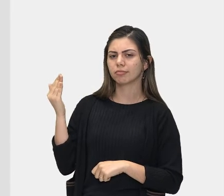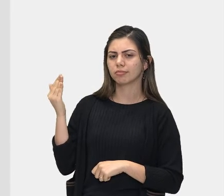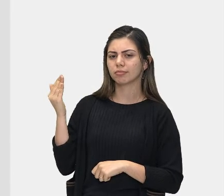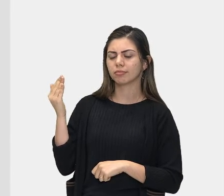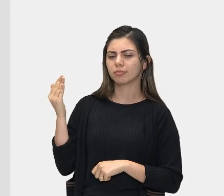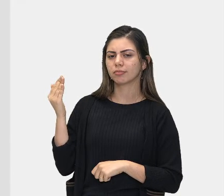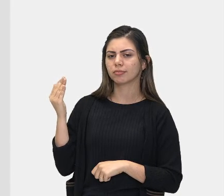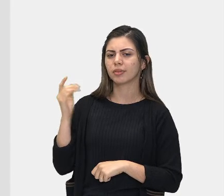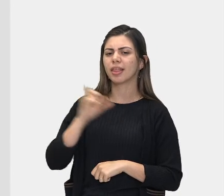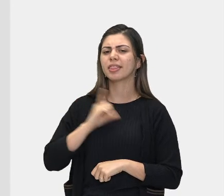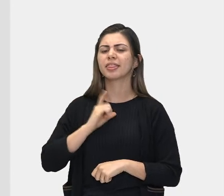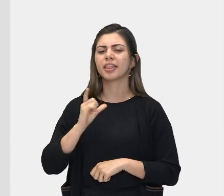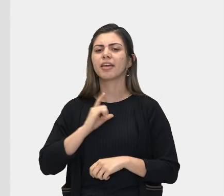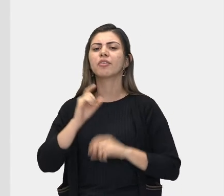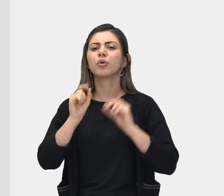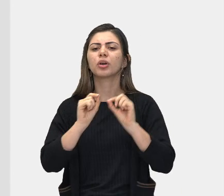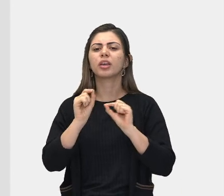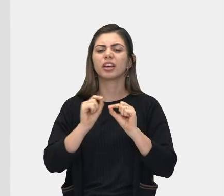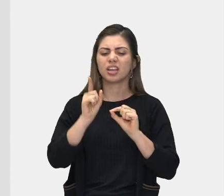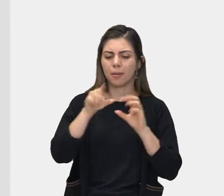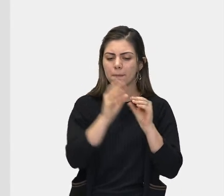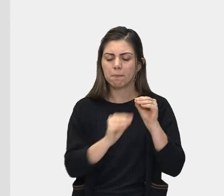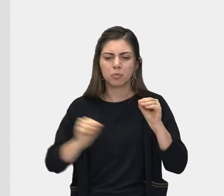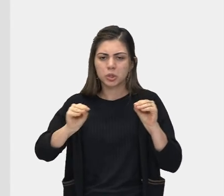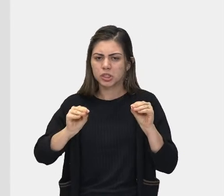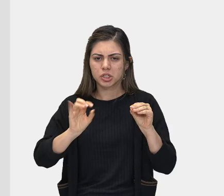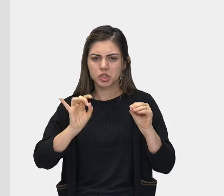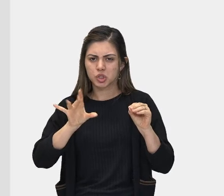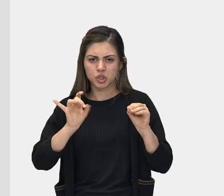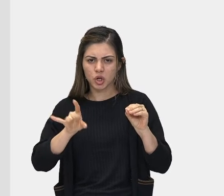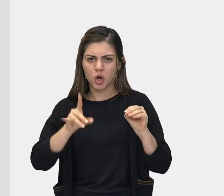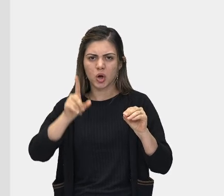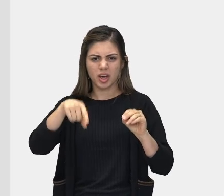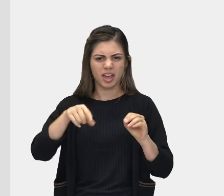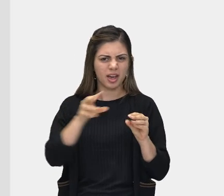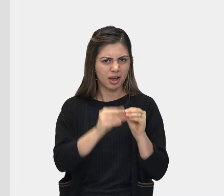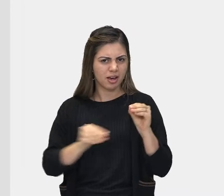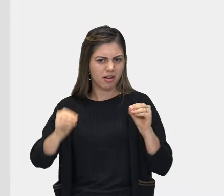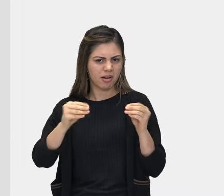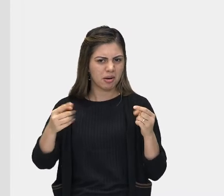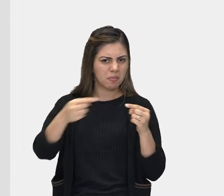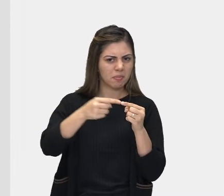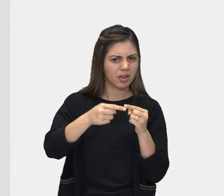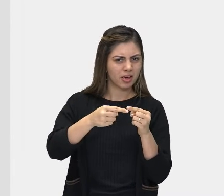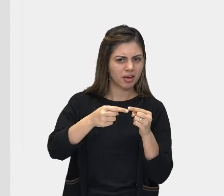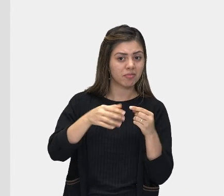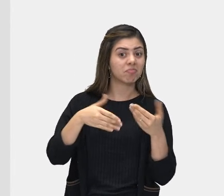Estamos mudando ela de local somente, né? É uma translação, né?